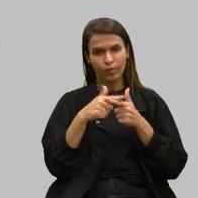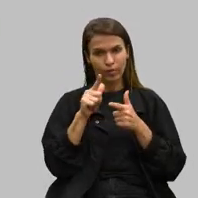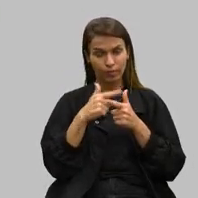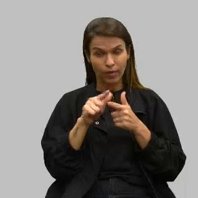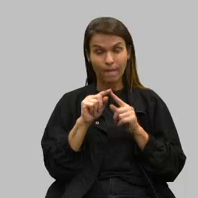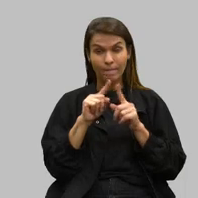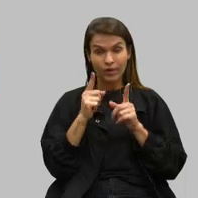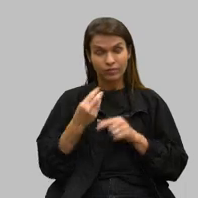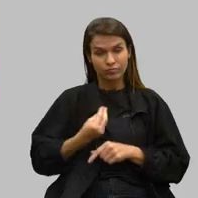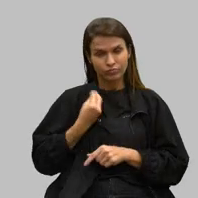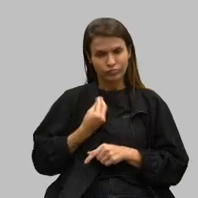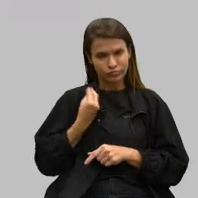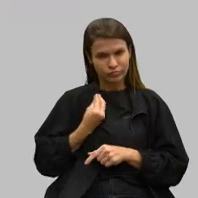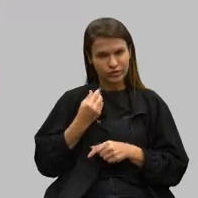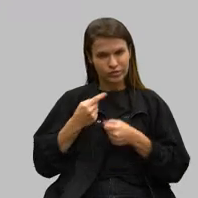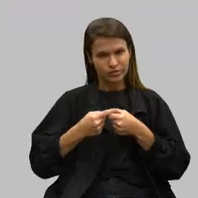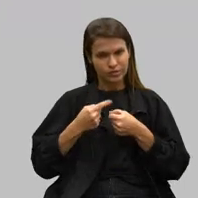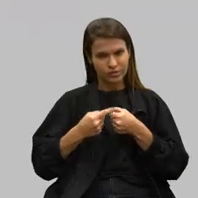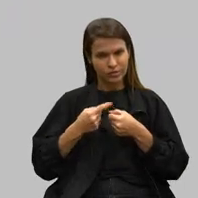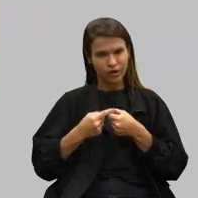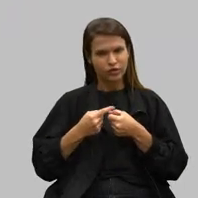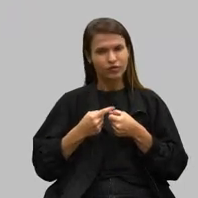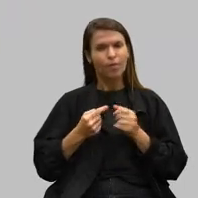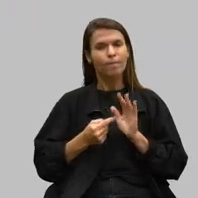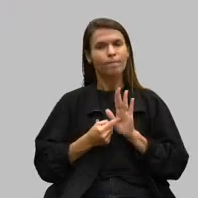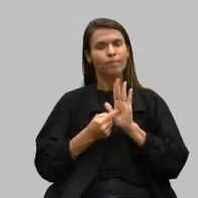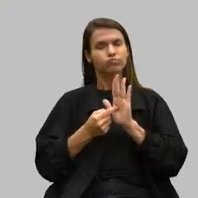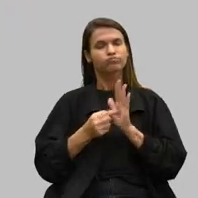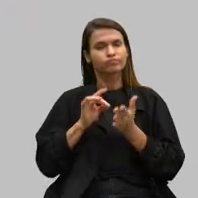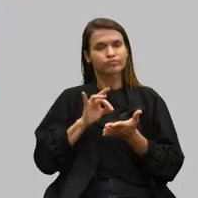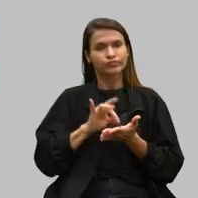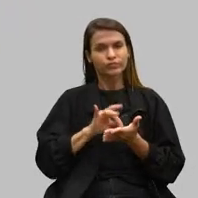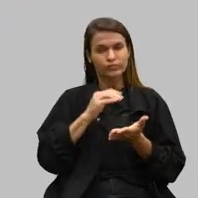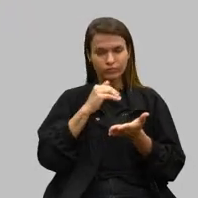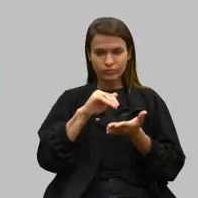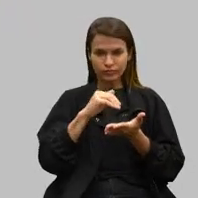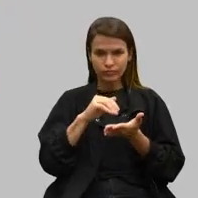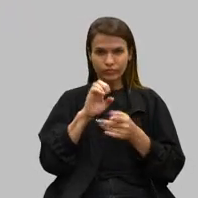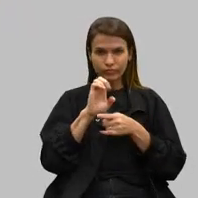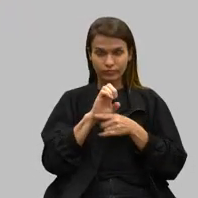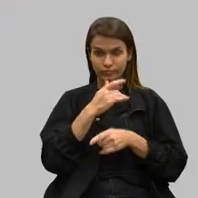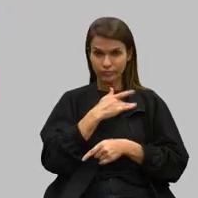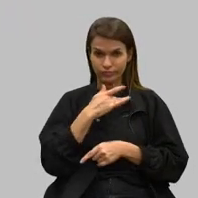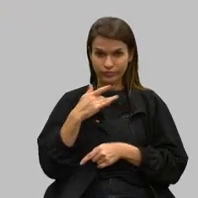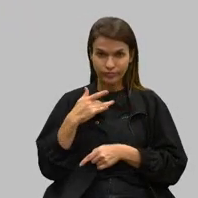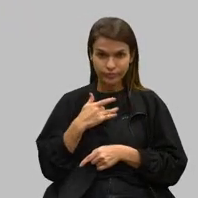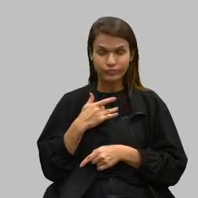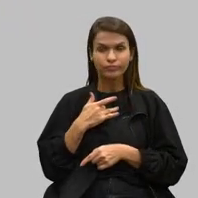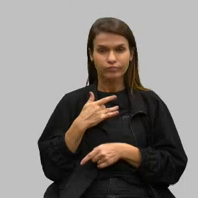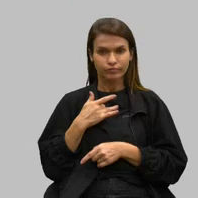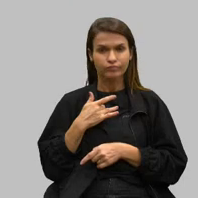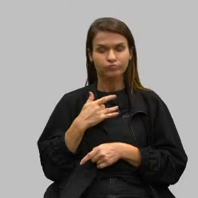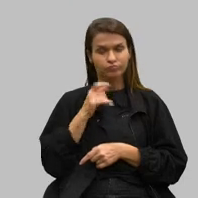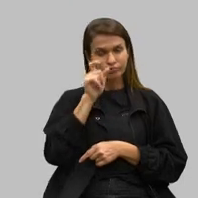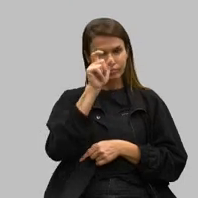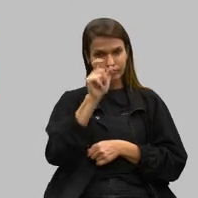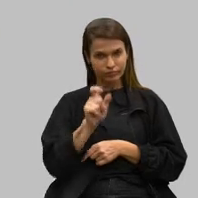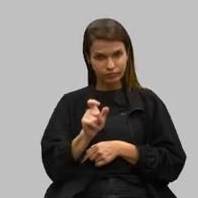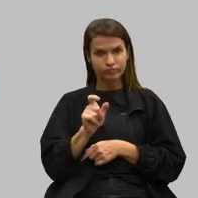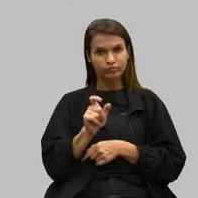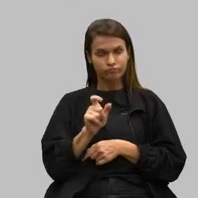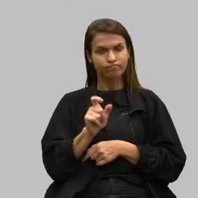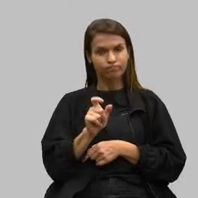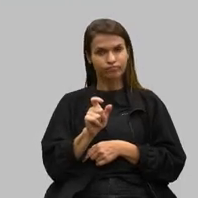presença em Ubar foi uma demonstração concreta de que a Secretaria de Estado de Saúde, na sua pessoa, está